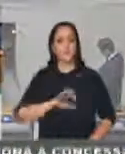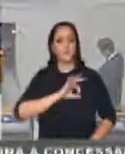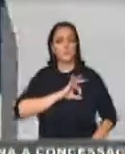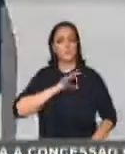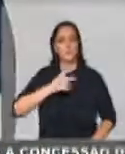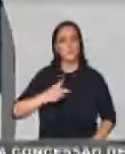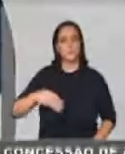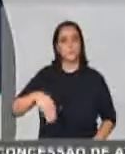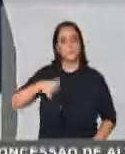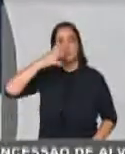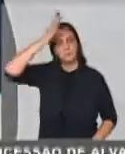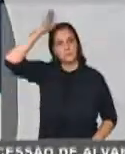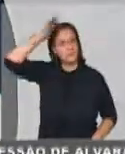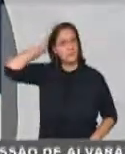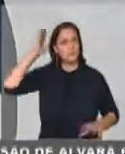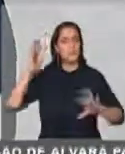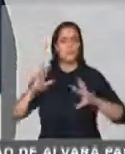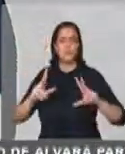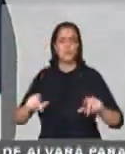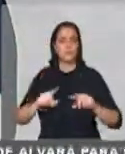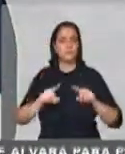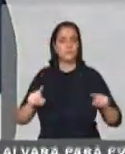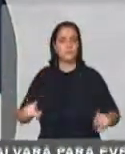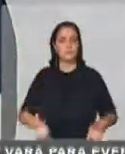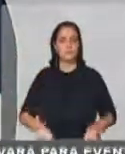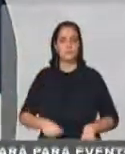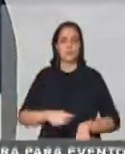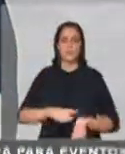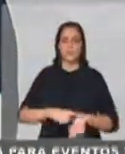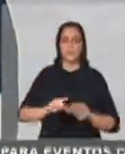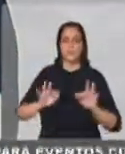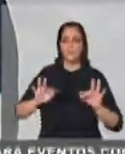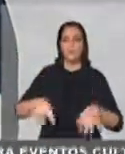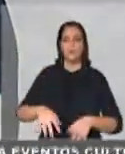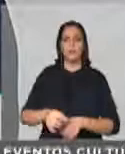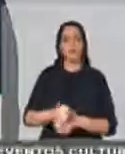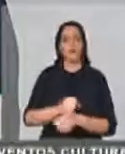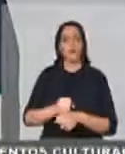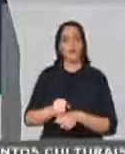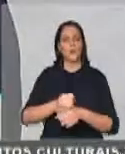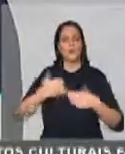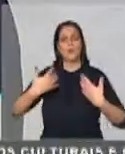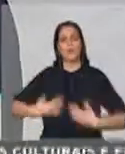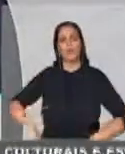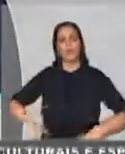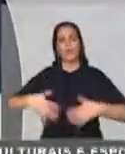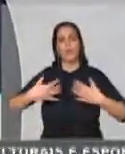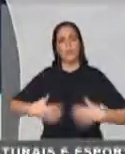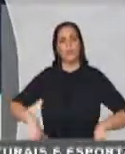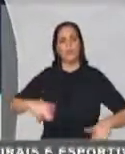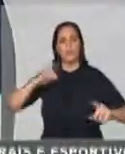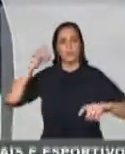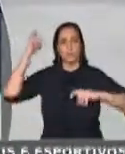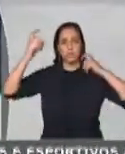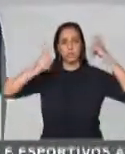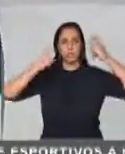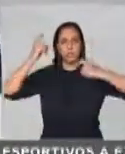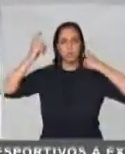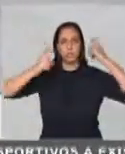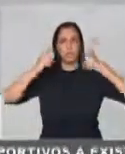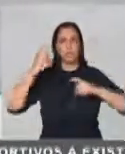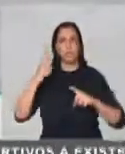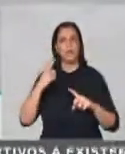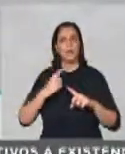servidores estão no final de ano extremamente, eu diria até desesperador, porque